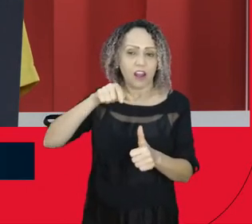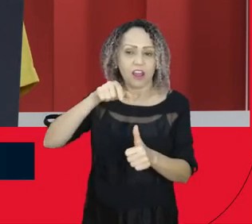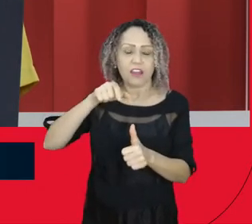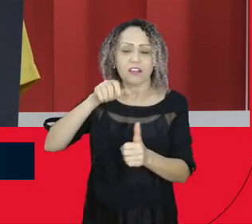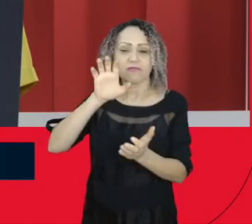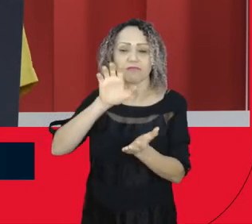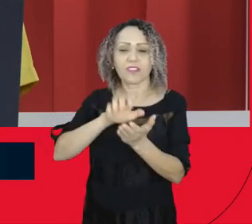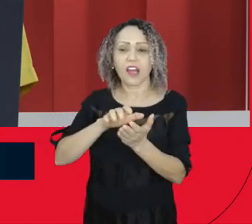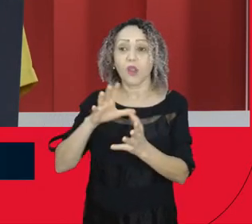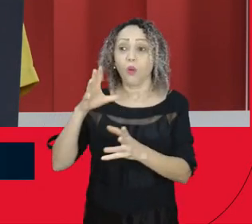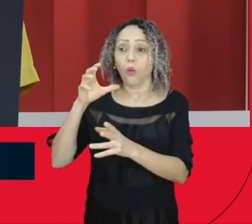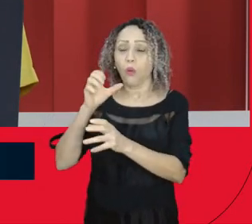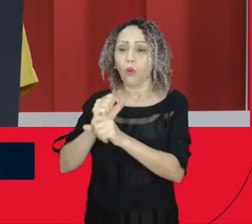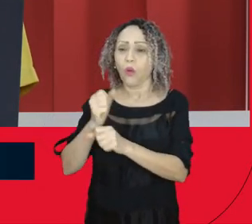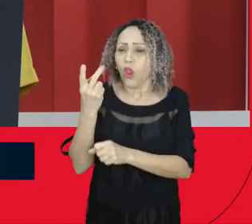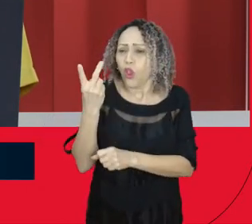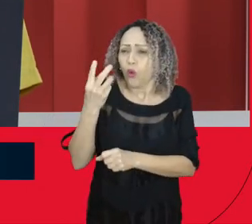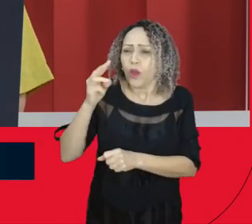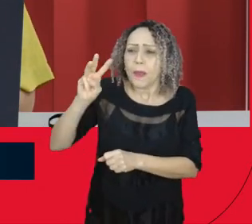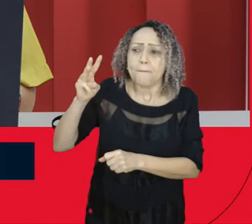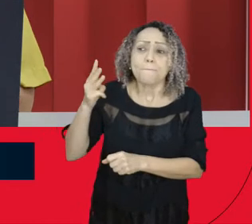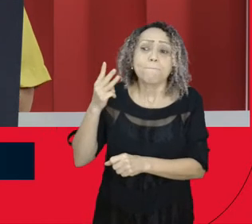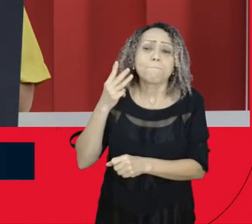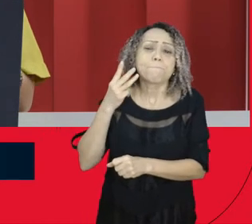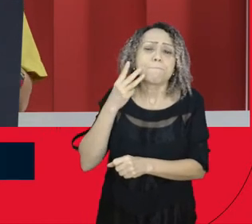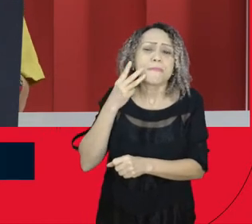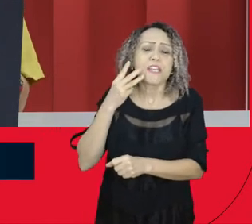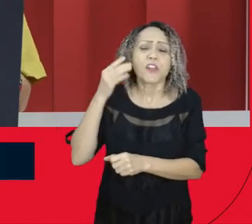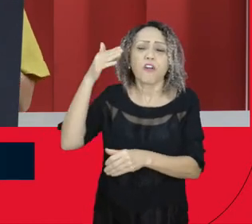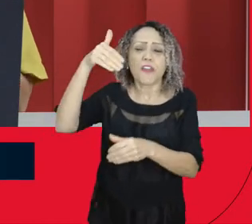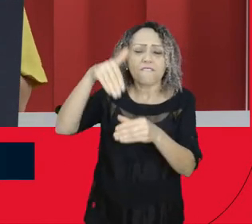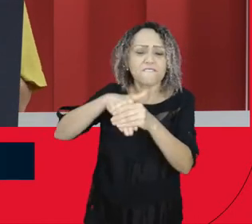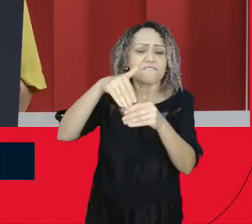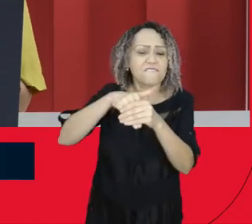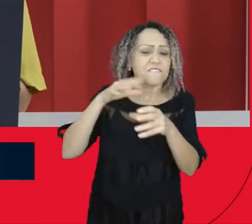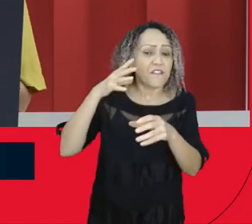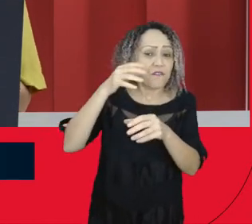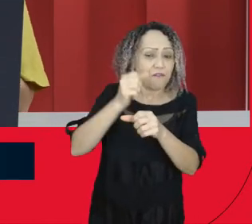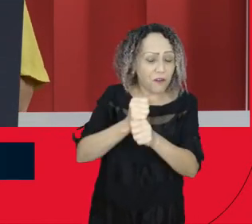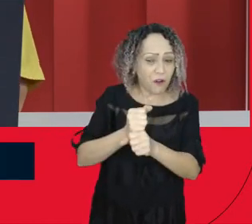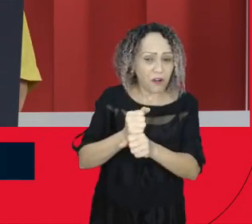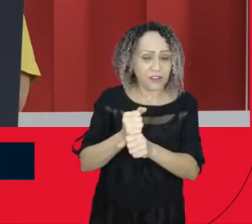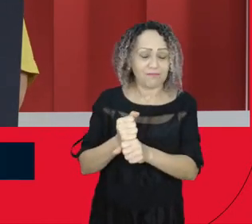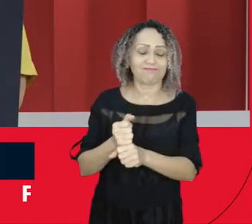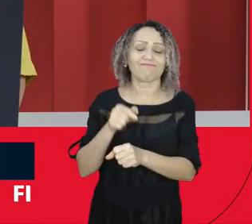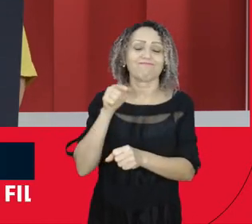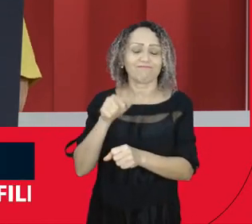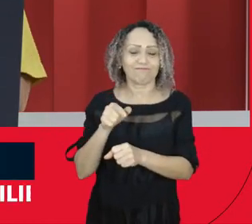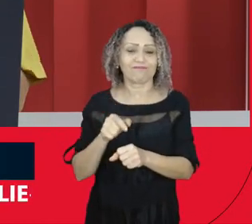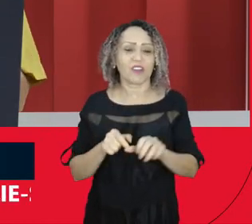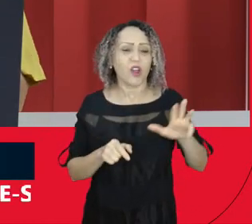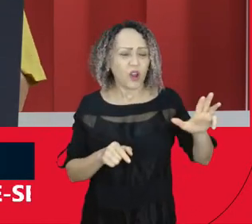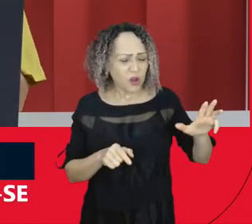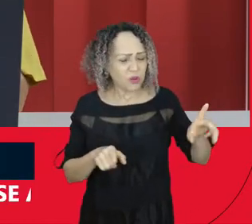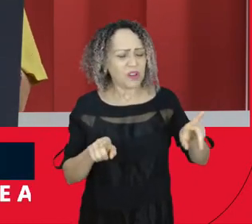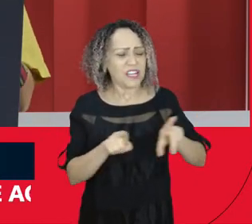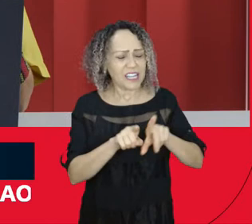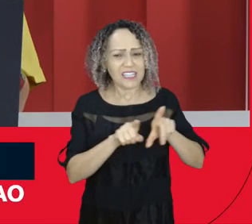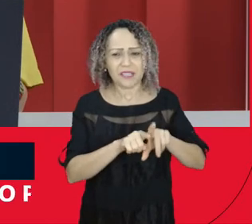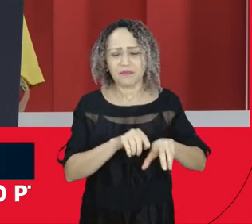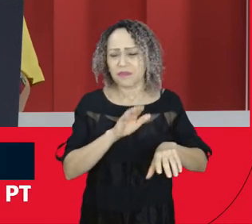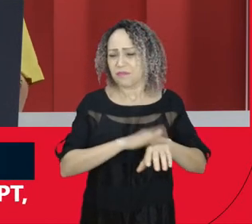de votos no dia 2 de outubro que a senhora teve, o Lula aí mais de 65% de votos também no estado. Esses